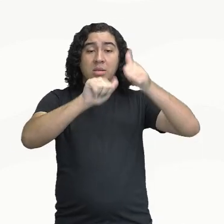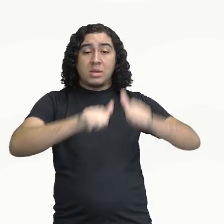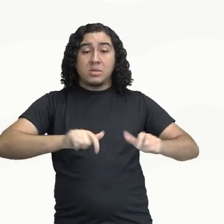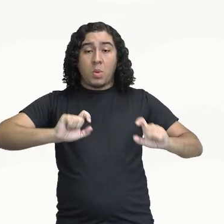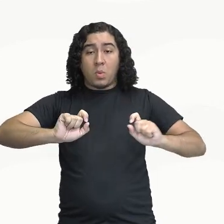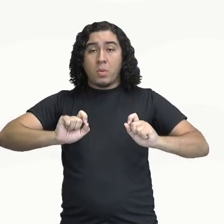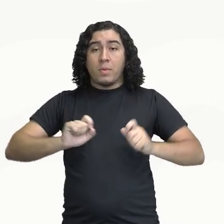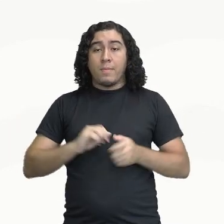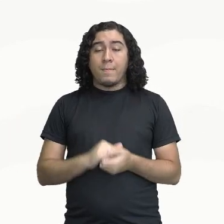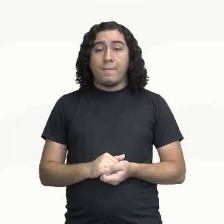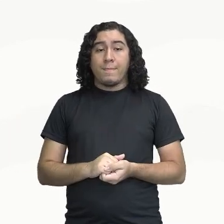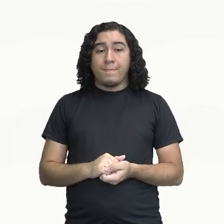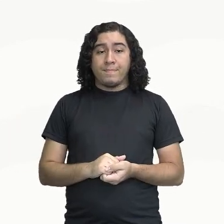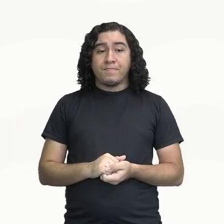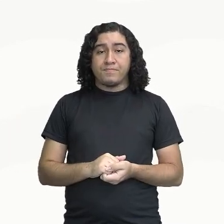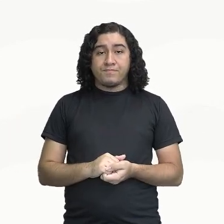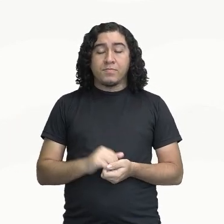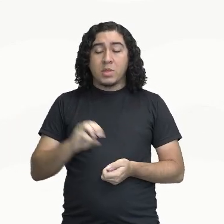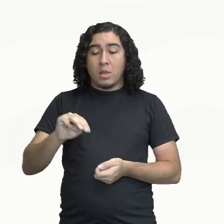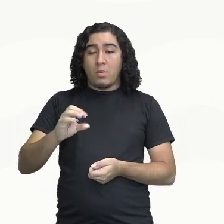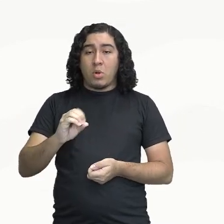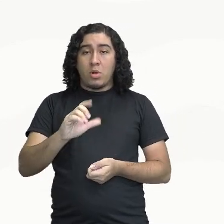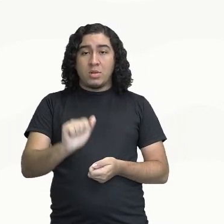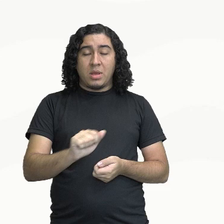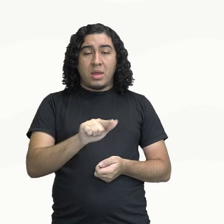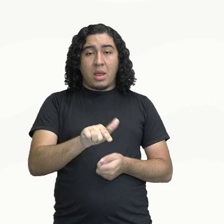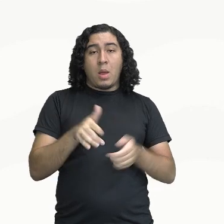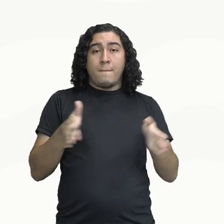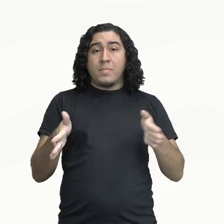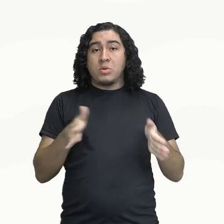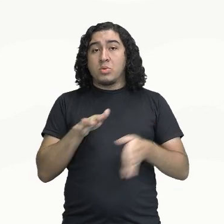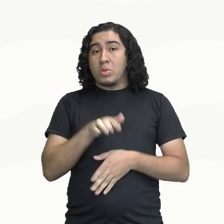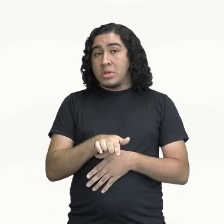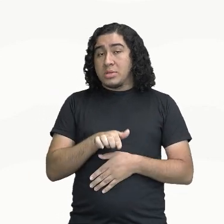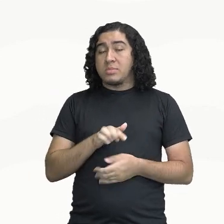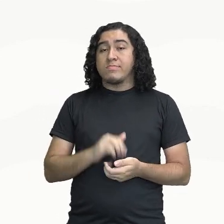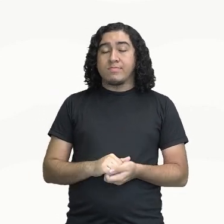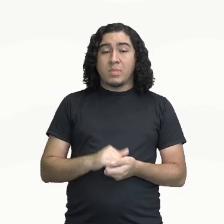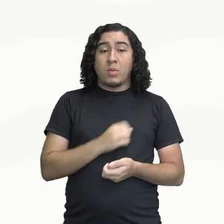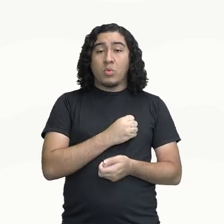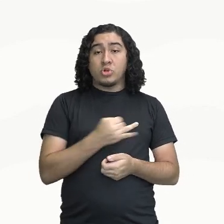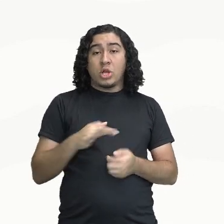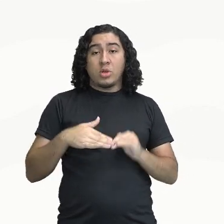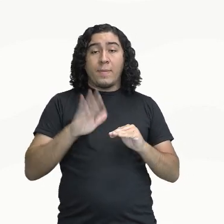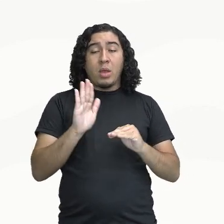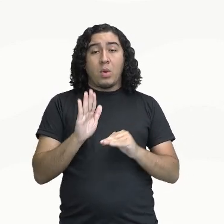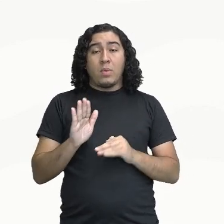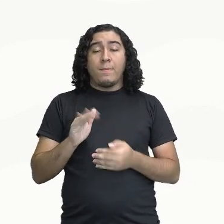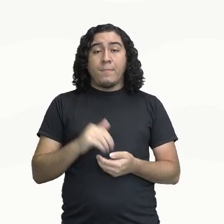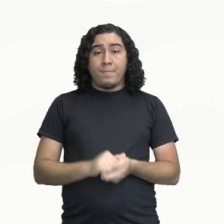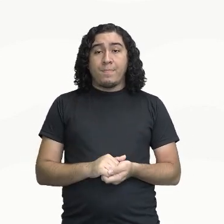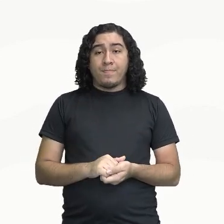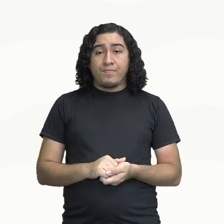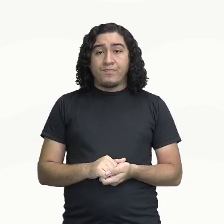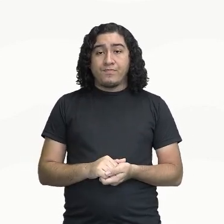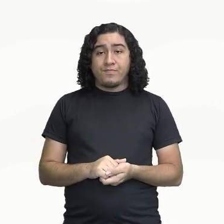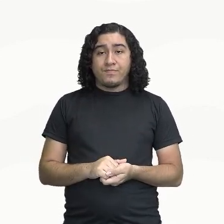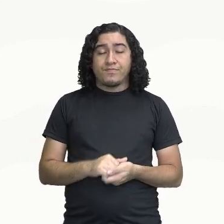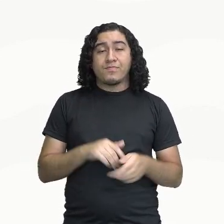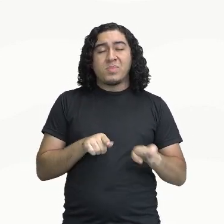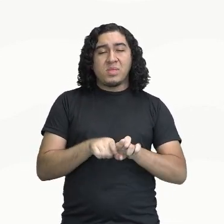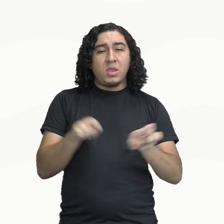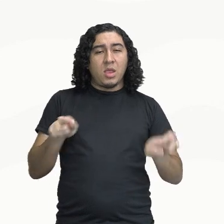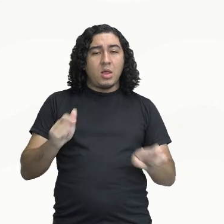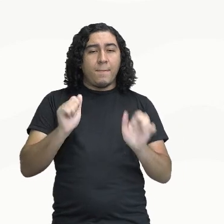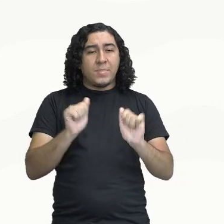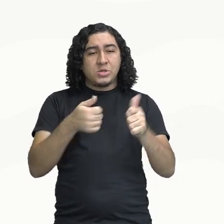aí que a moda é nesse intervalo, é onde tem o maior número, a maior quantidade, certo? Mas eu posso